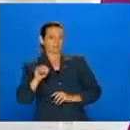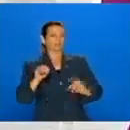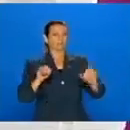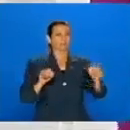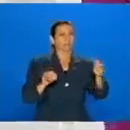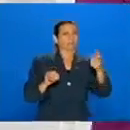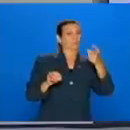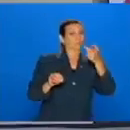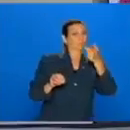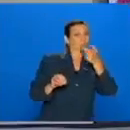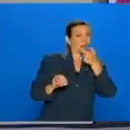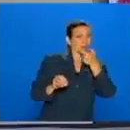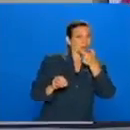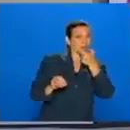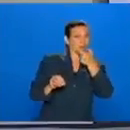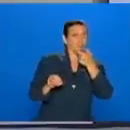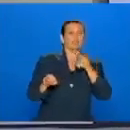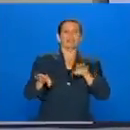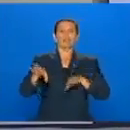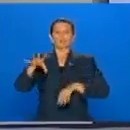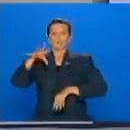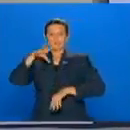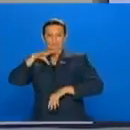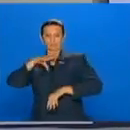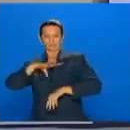estabelecem.